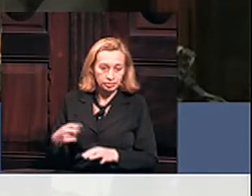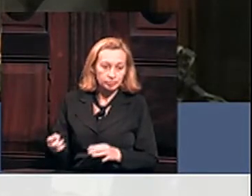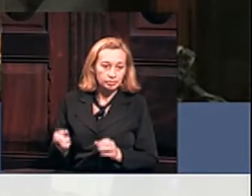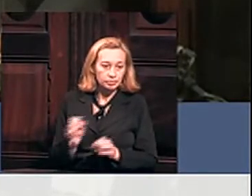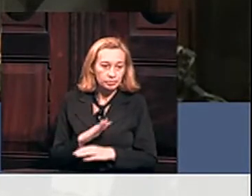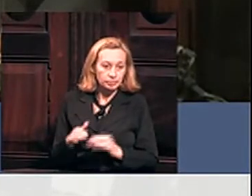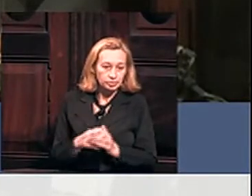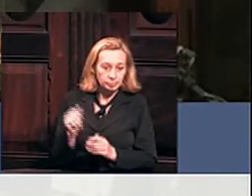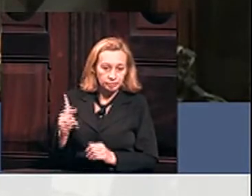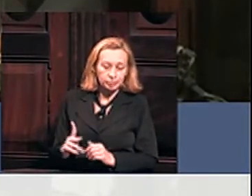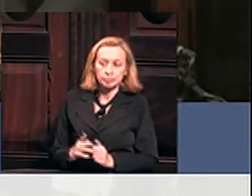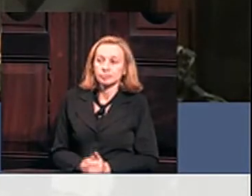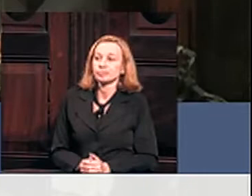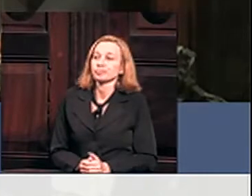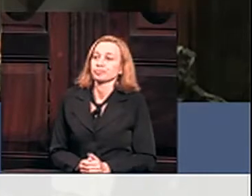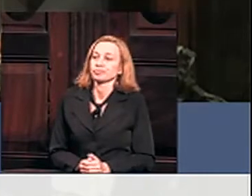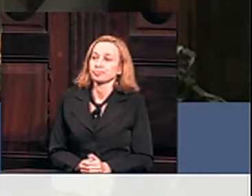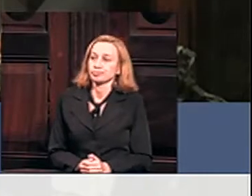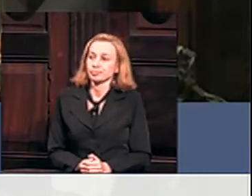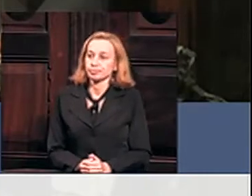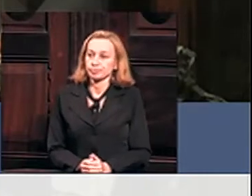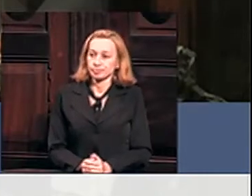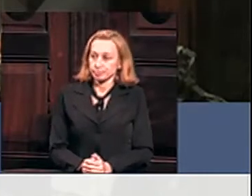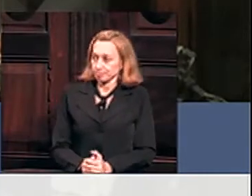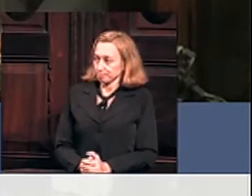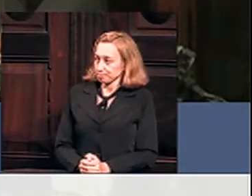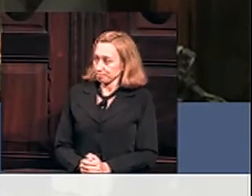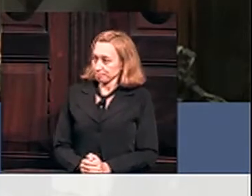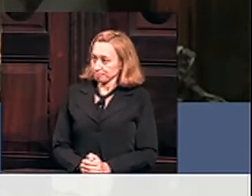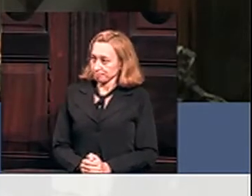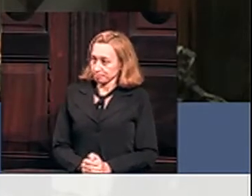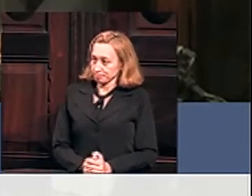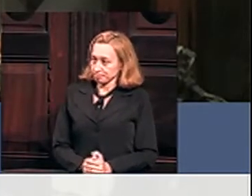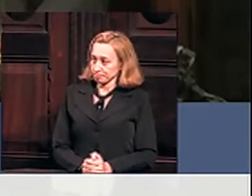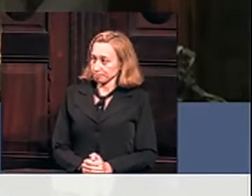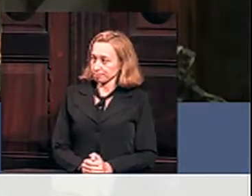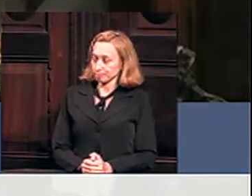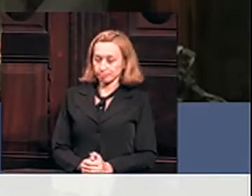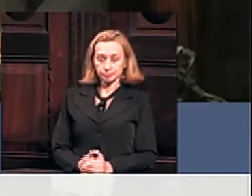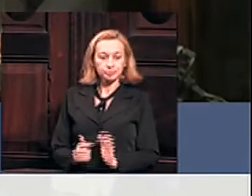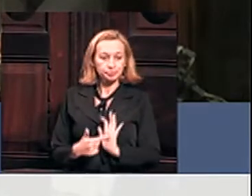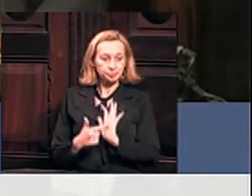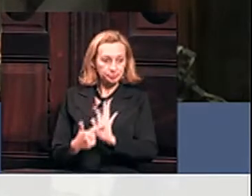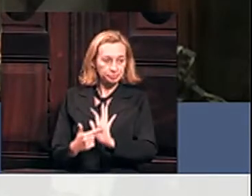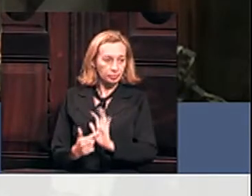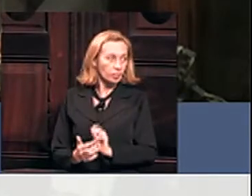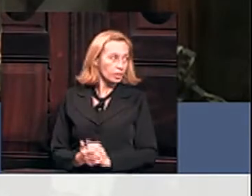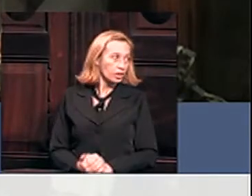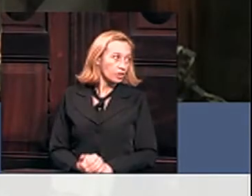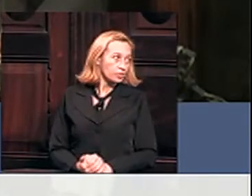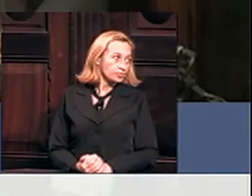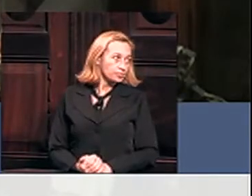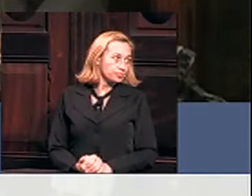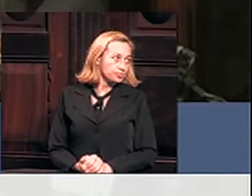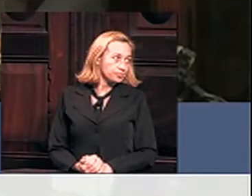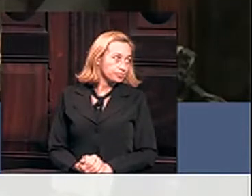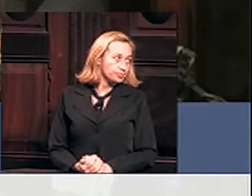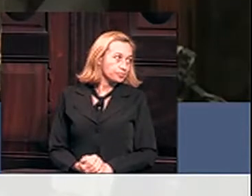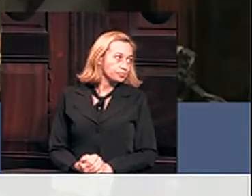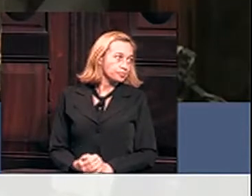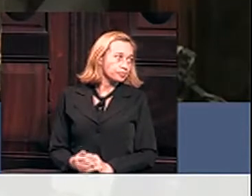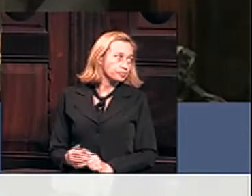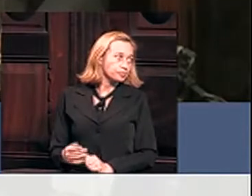eles estão aprovados. Agora, vamos aqui os destaques. Tem um destaque da bancada do Partido dos Trabalhadores, da